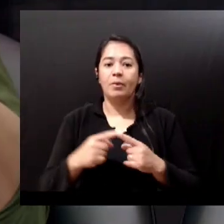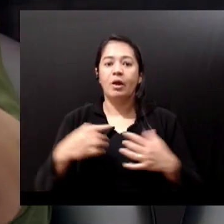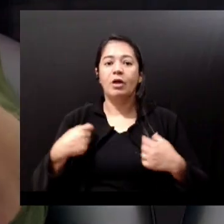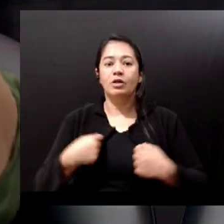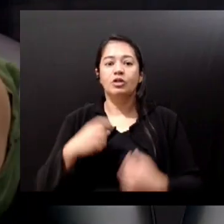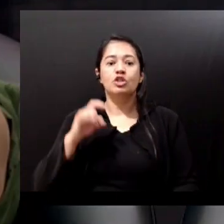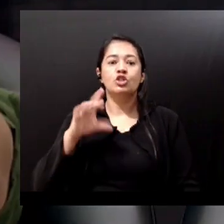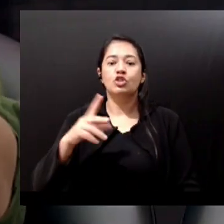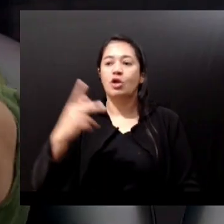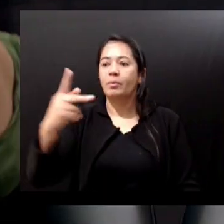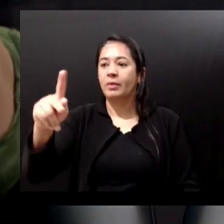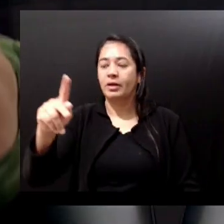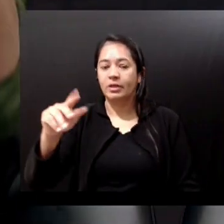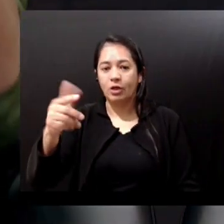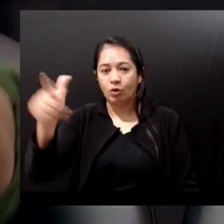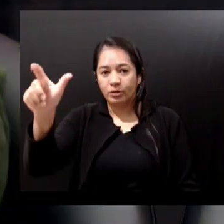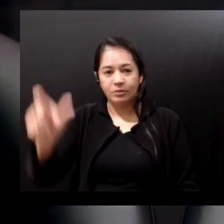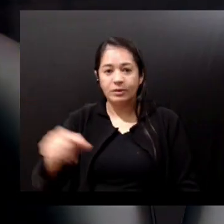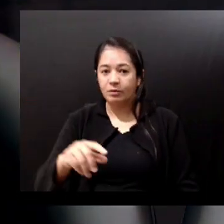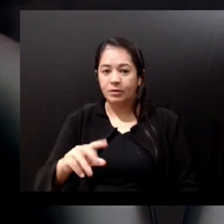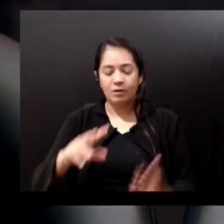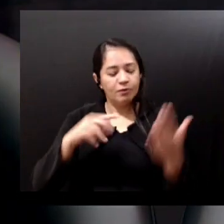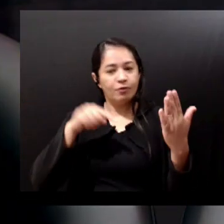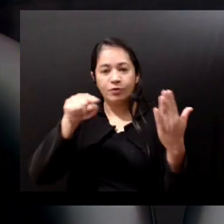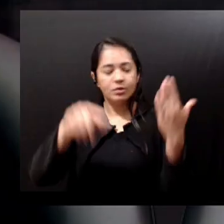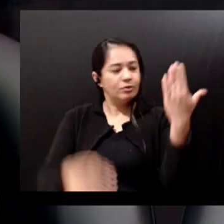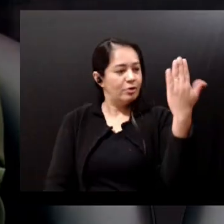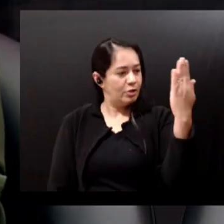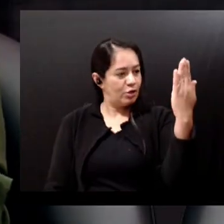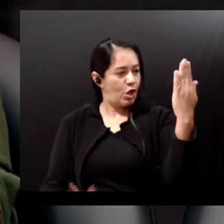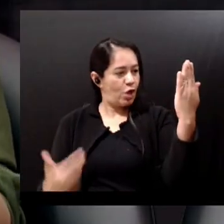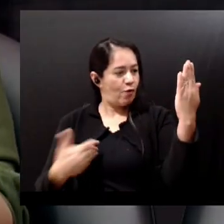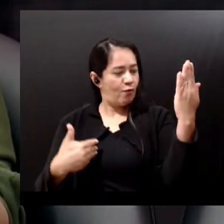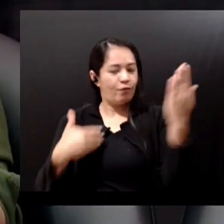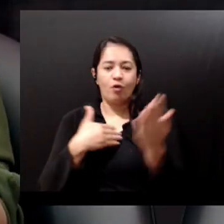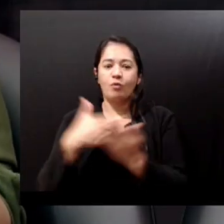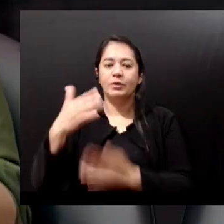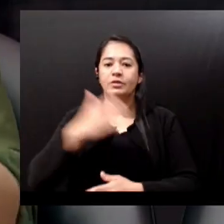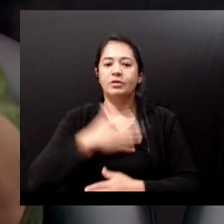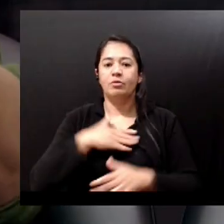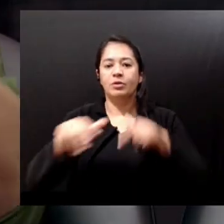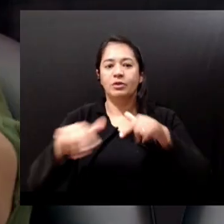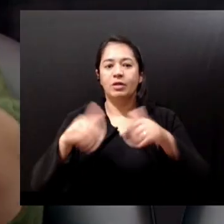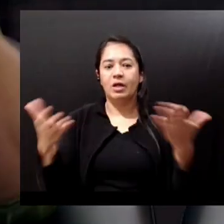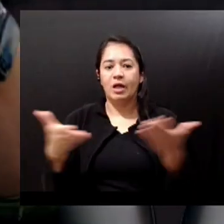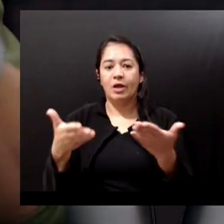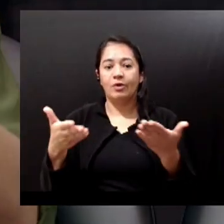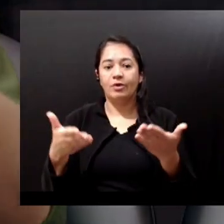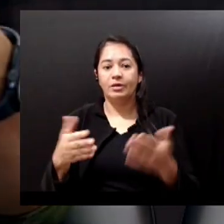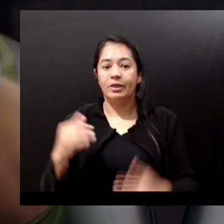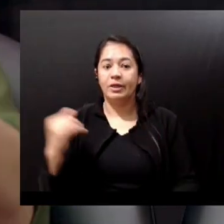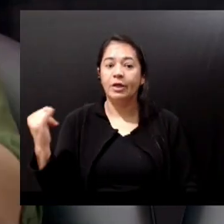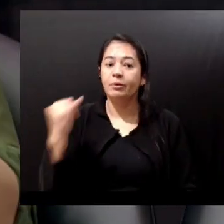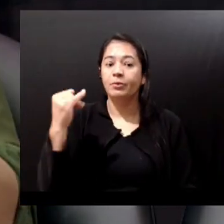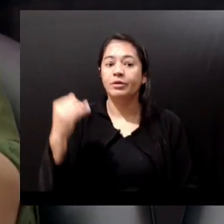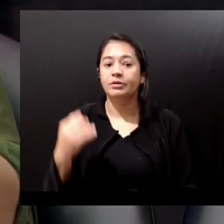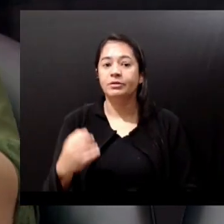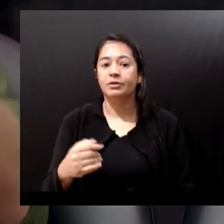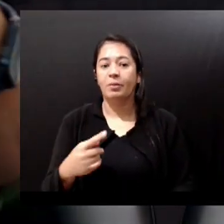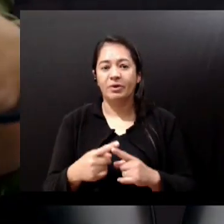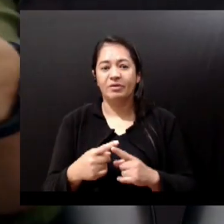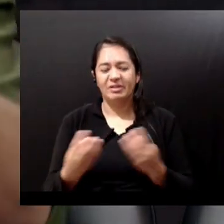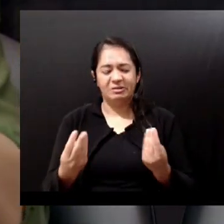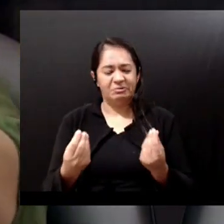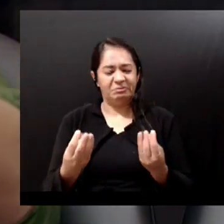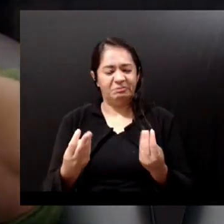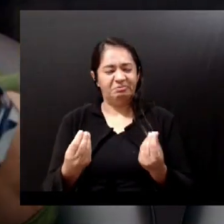mesmo. Isso. Você se olhar no espelho e dizer, eu vou começar o meu trabalho agora. Esse corte, ele é importante. Do contrário, fica uma relação siamesa